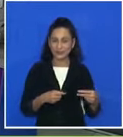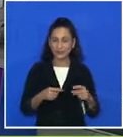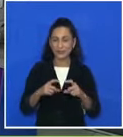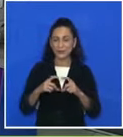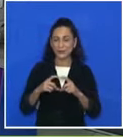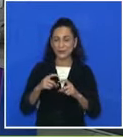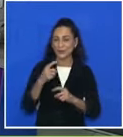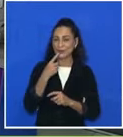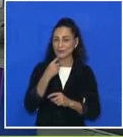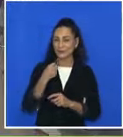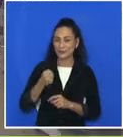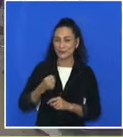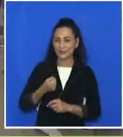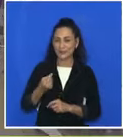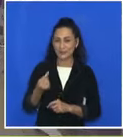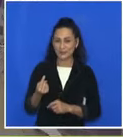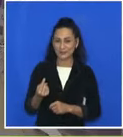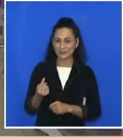Bola vermelha número 1.